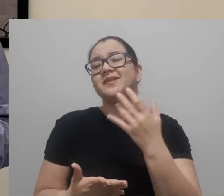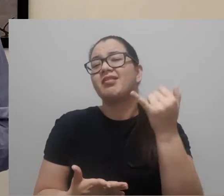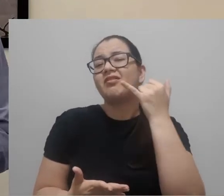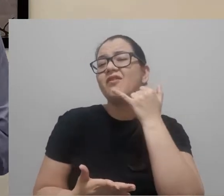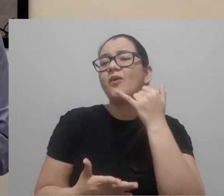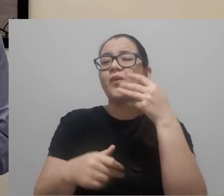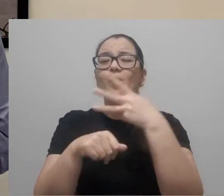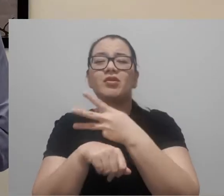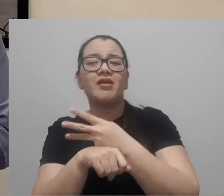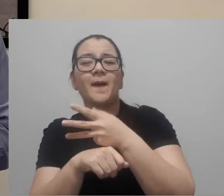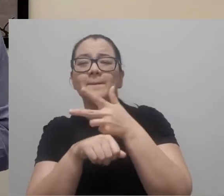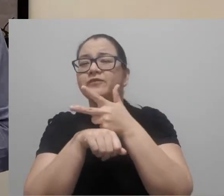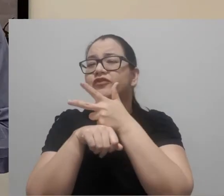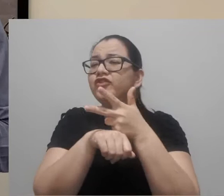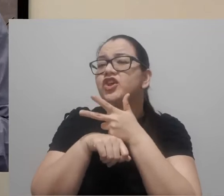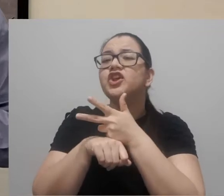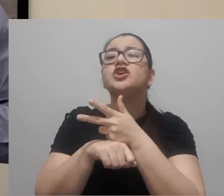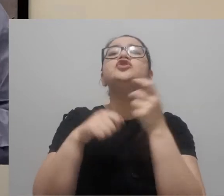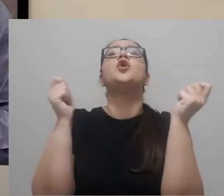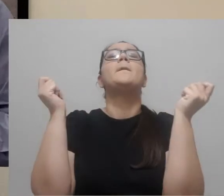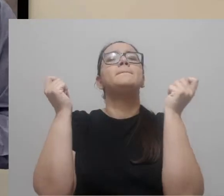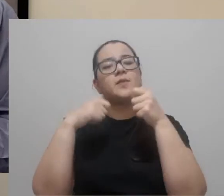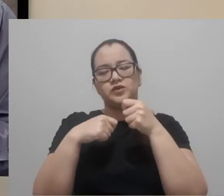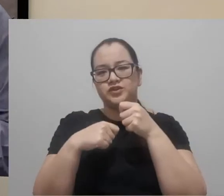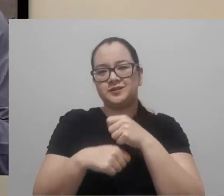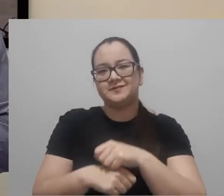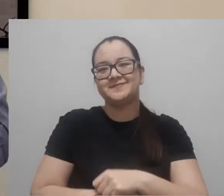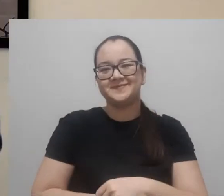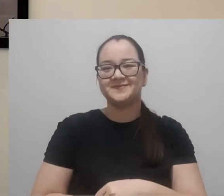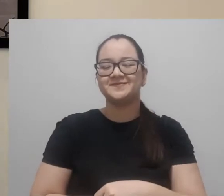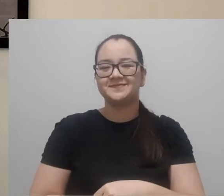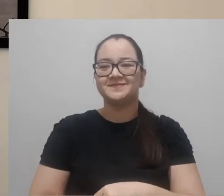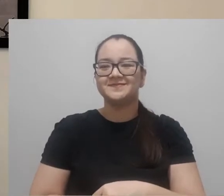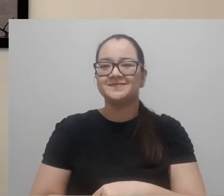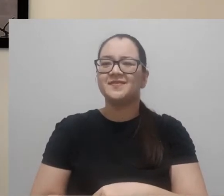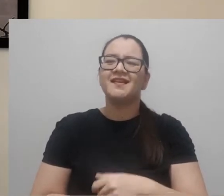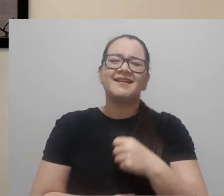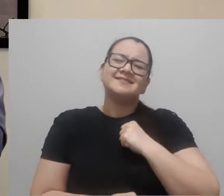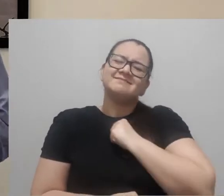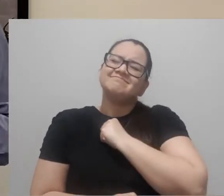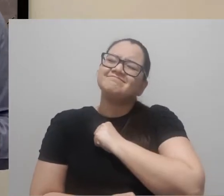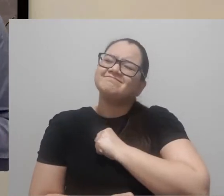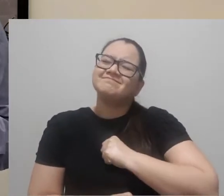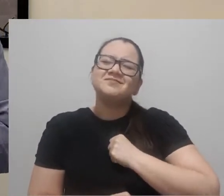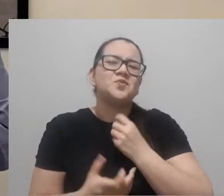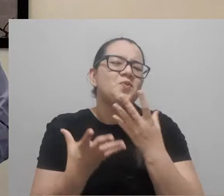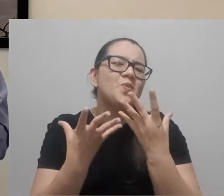vezes chamada de vídeo. Eu quero dizer que eu estou à disposição, tá? E dizer que estou com muita saudade do meu povo, que